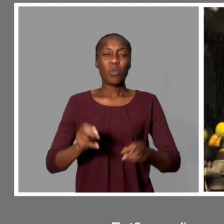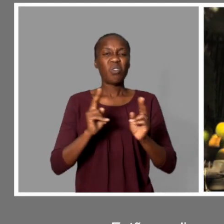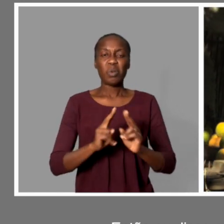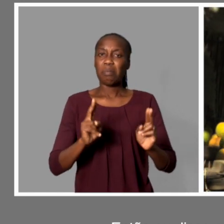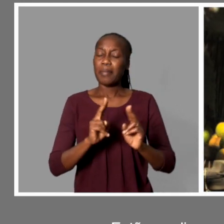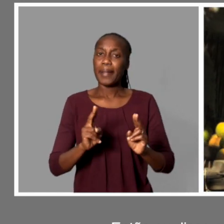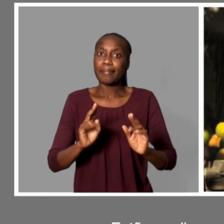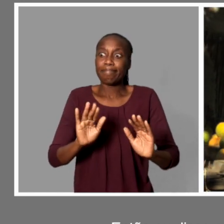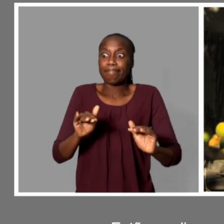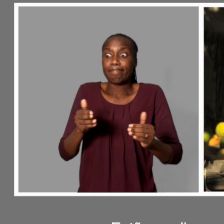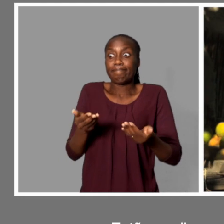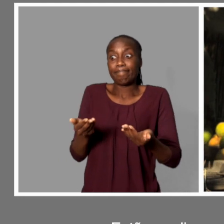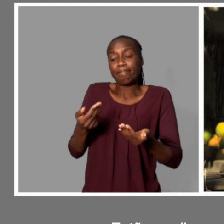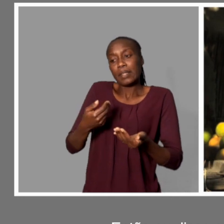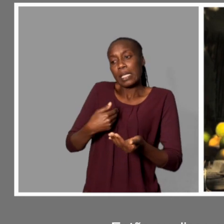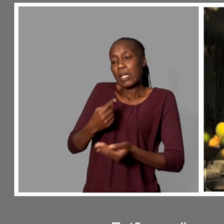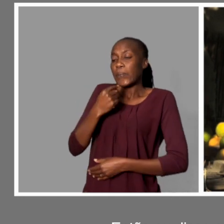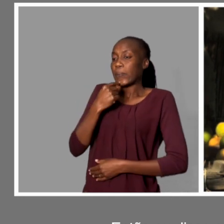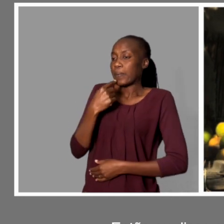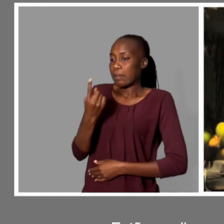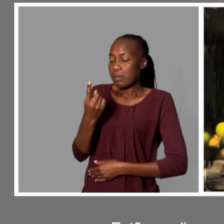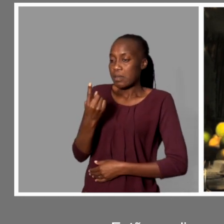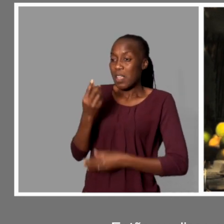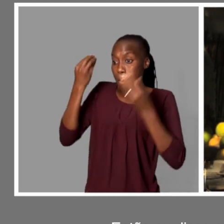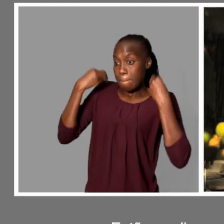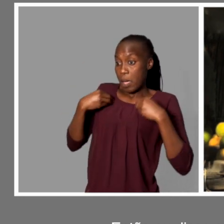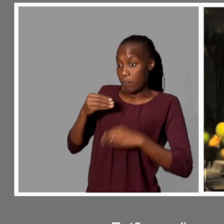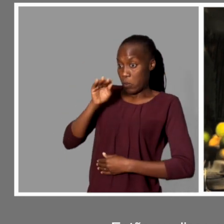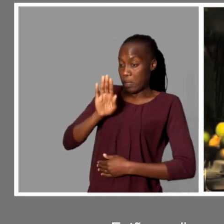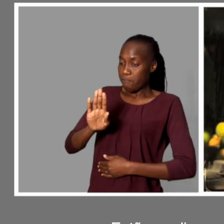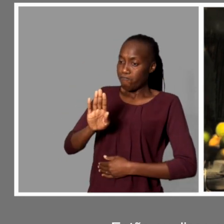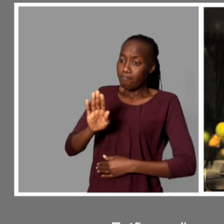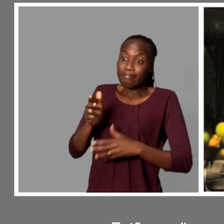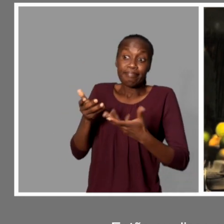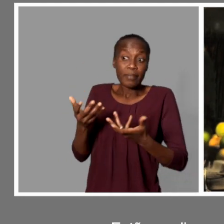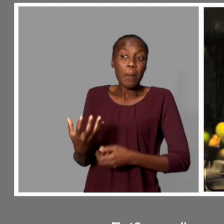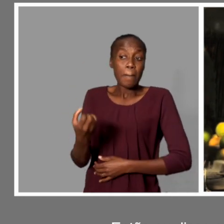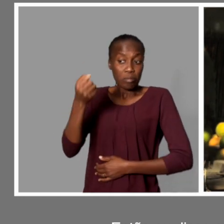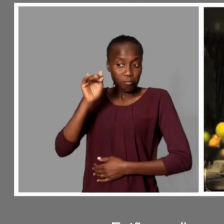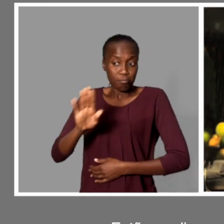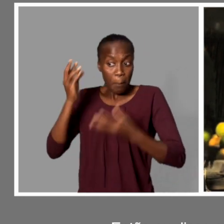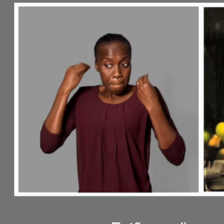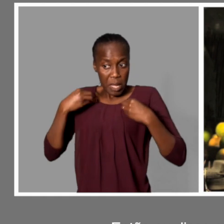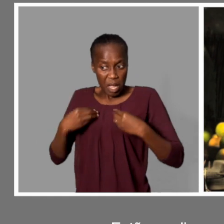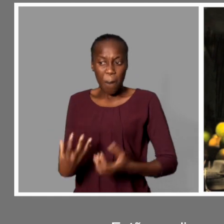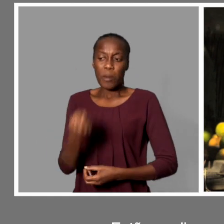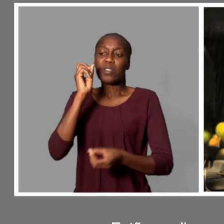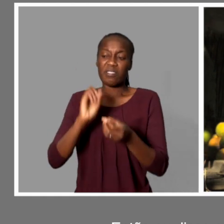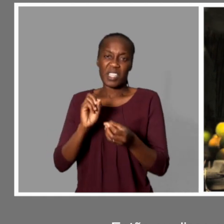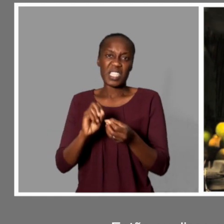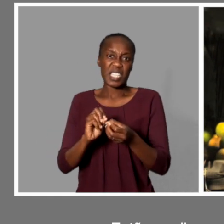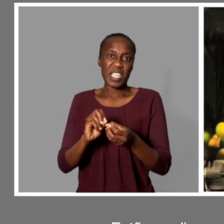pronto, eu disse ao doutor, olha, o doutor vai ter que fazer aquilo que